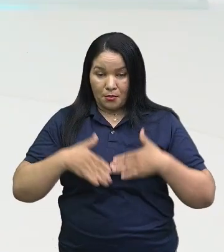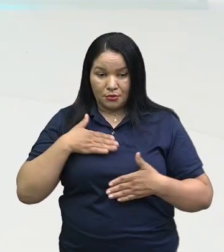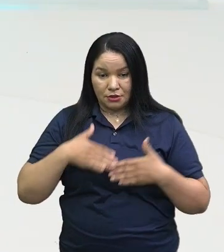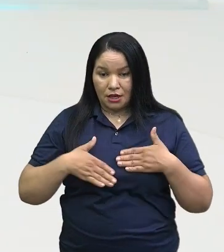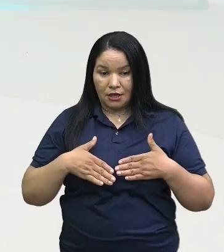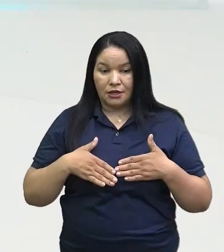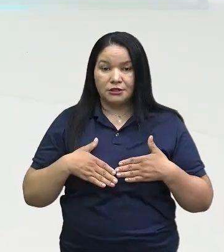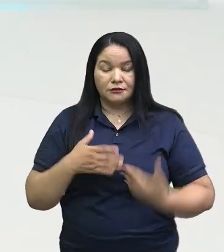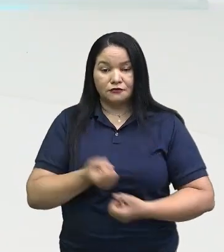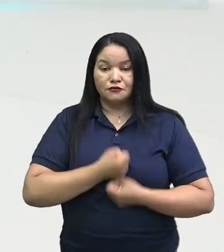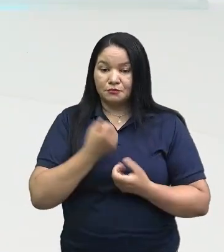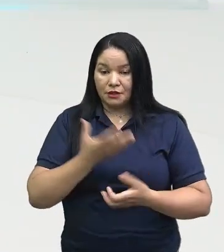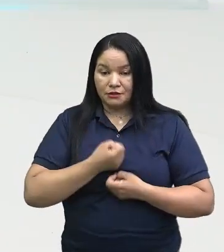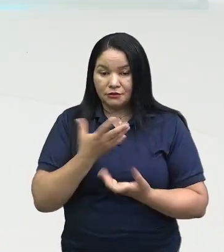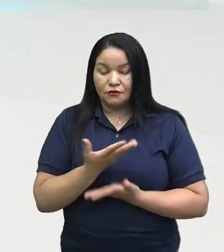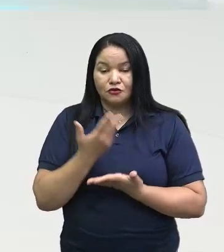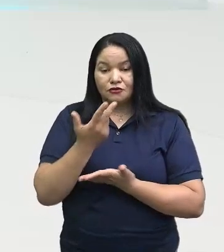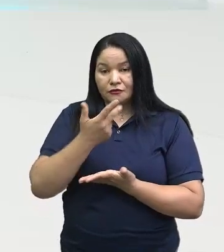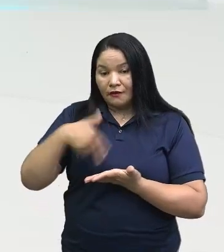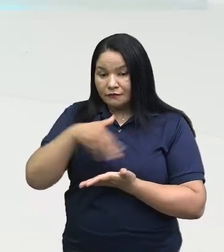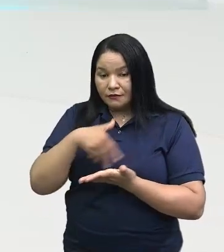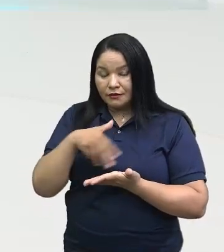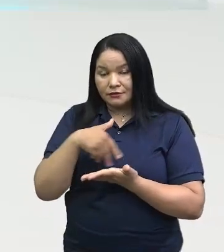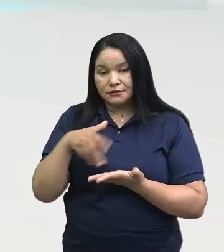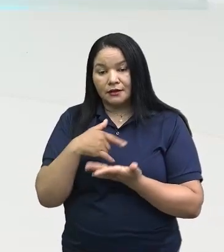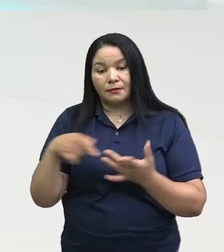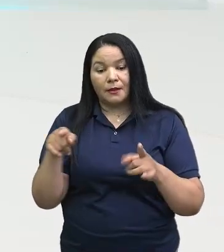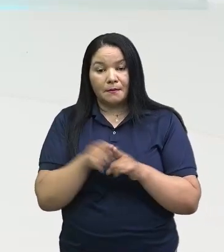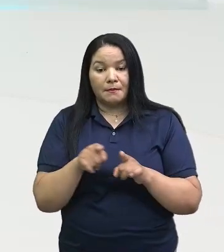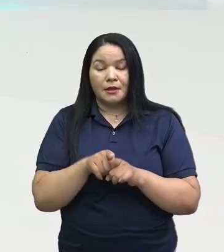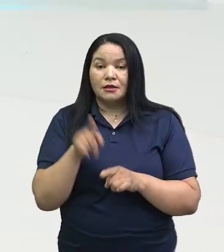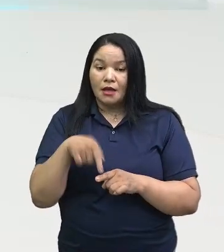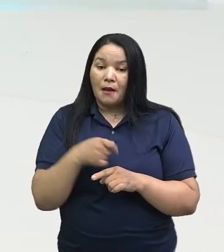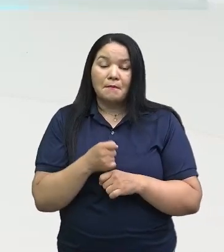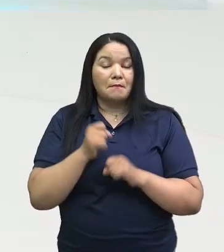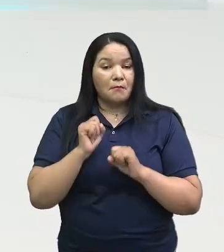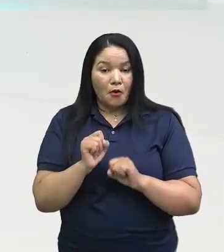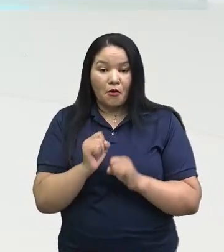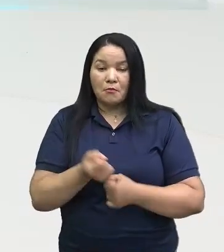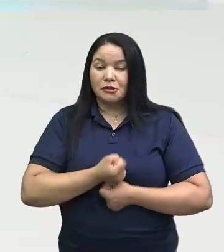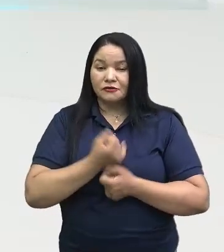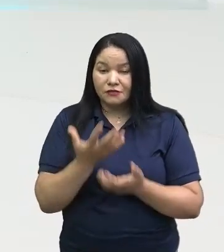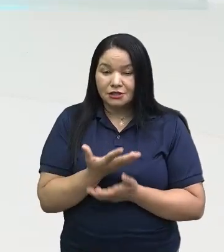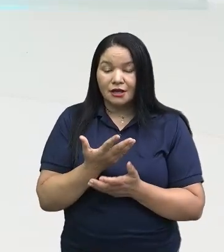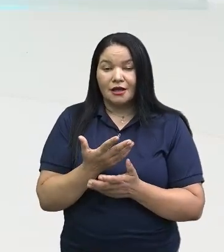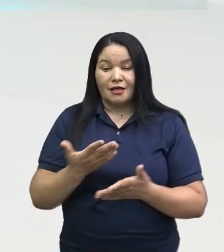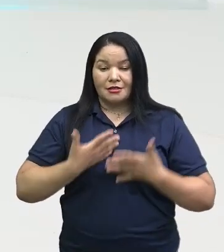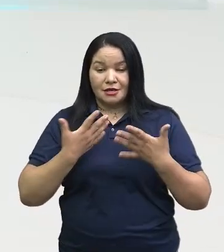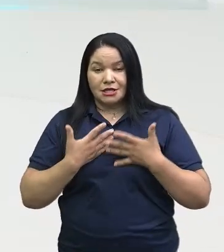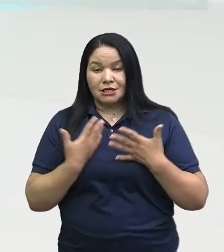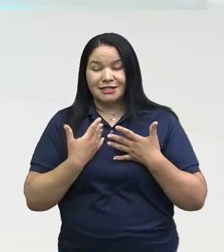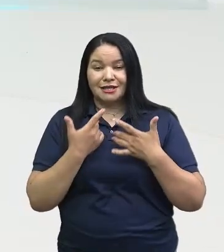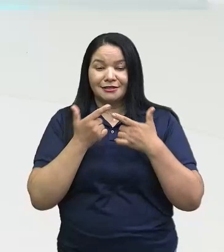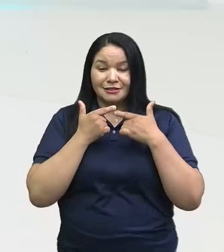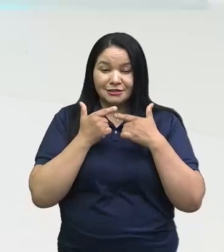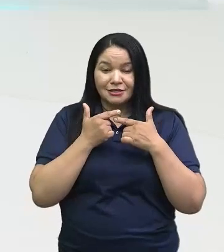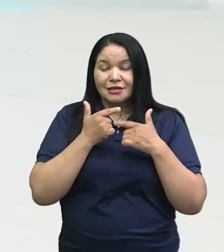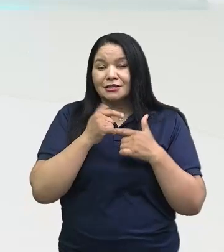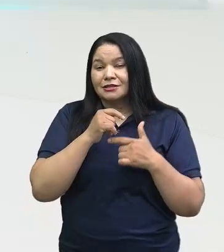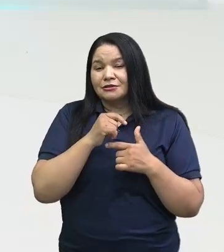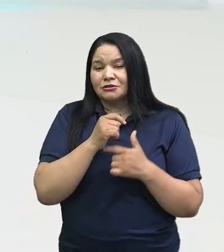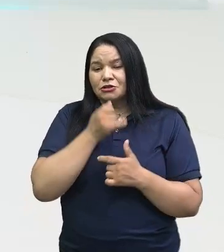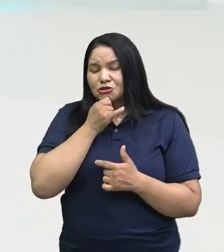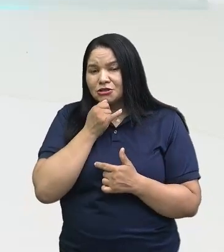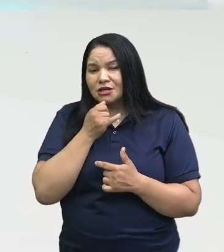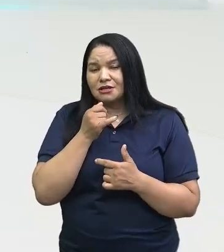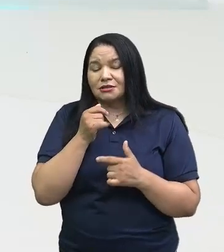corporais, as expressões da dança, que a dança pode manifestar alegria, tristeza, e pode